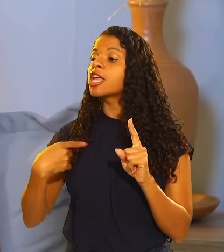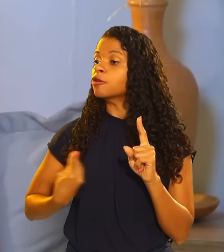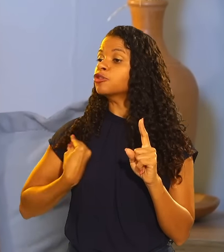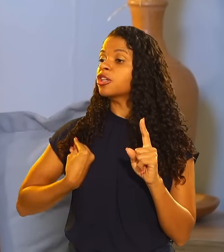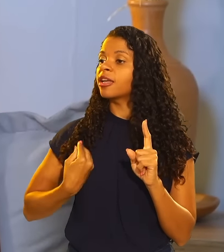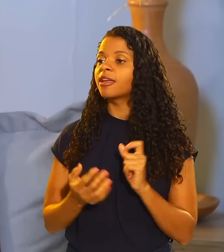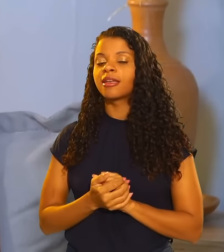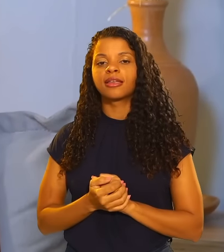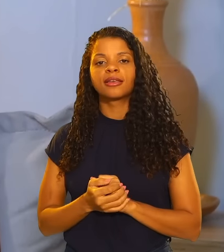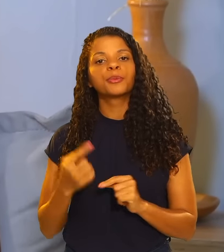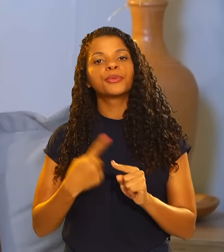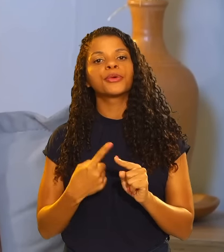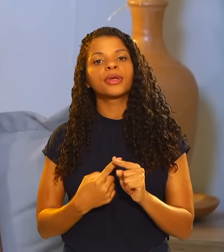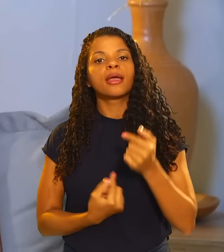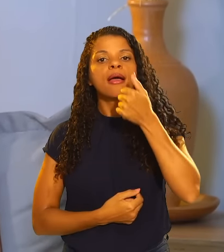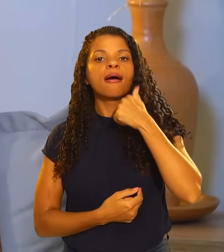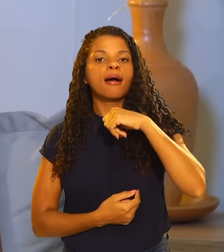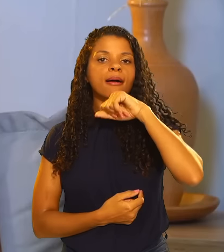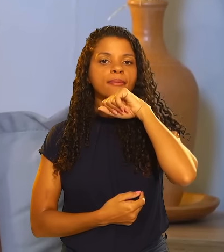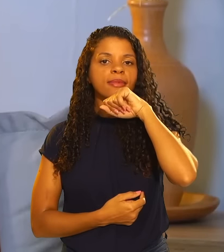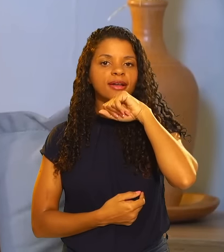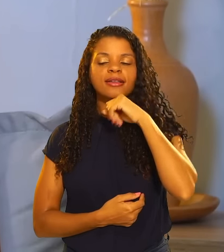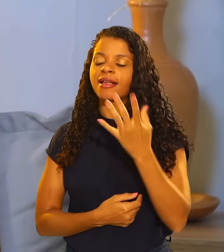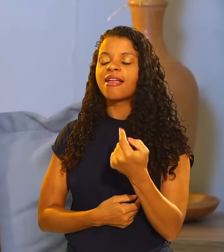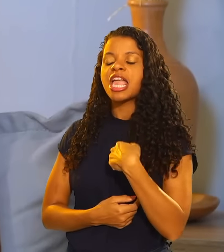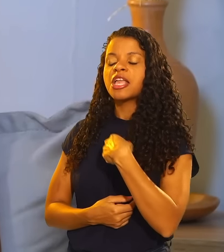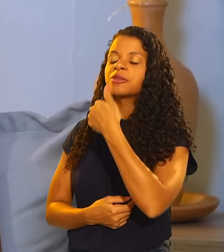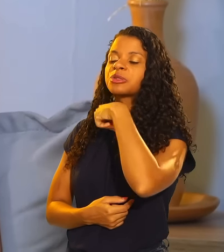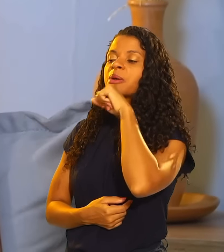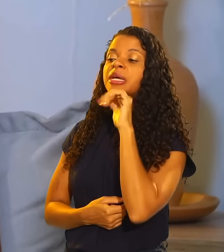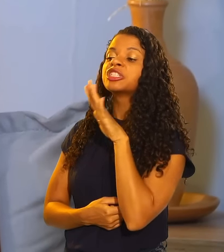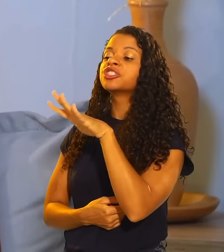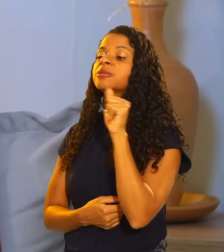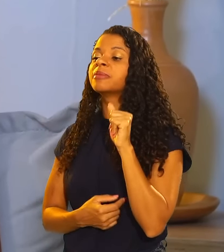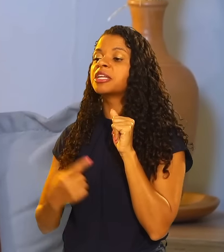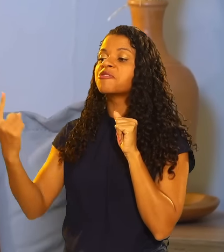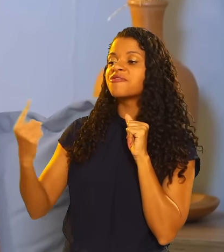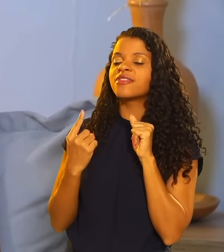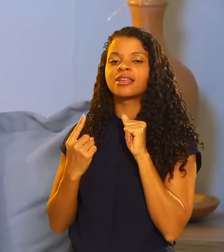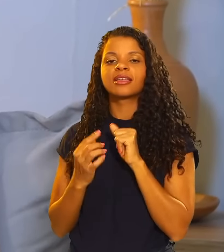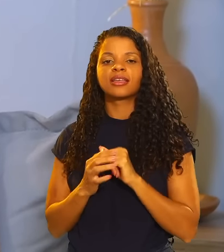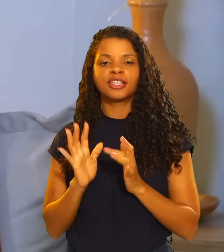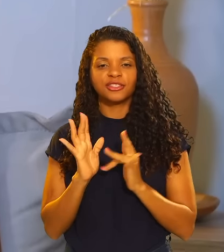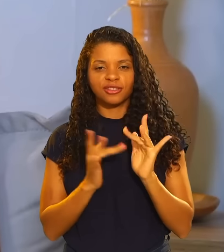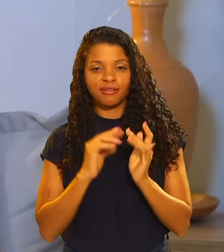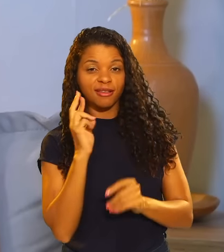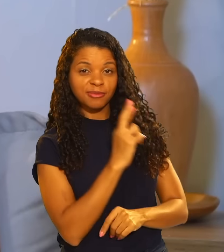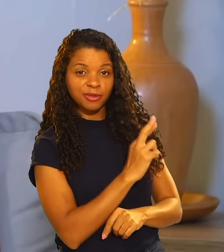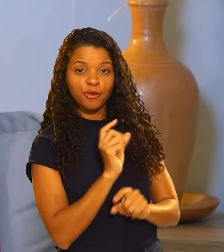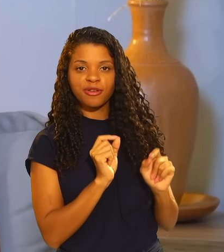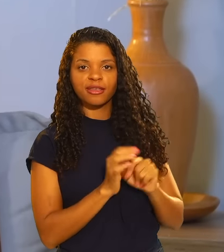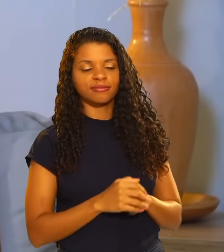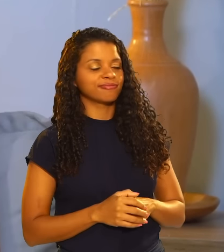vir porque eu sou a mãe, eu estou chamando. E aí Jesus fala, não. Minha mãe e meus irmãos são esses que estão